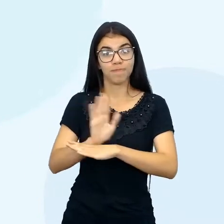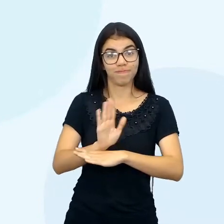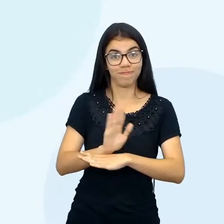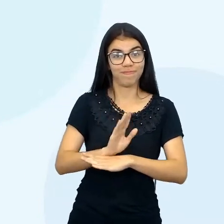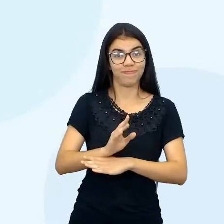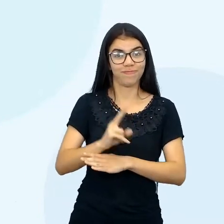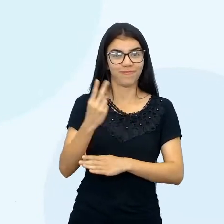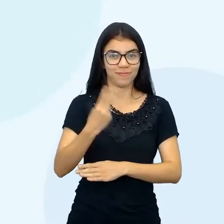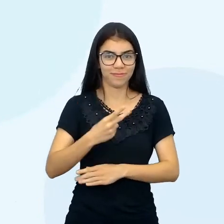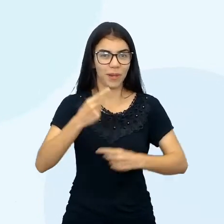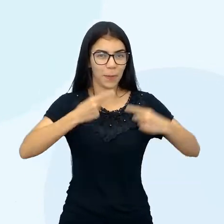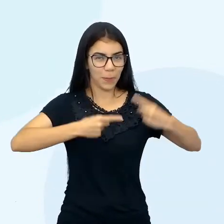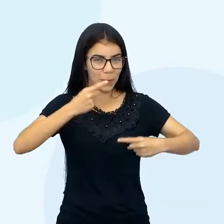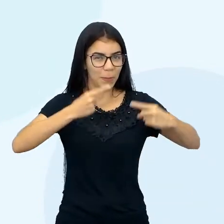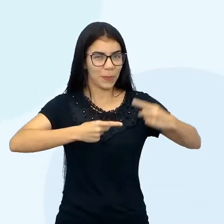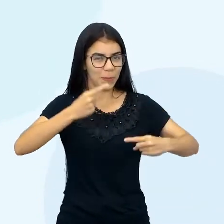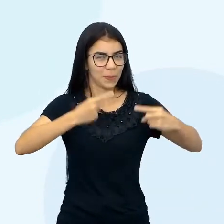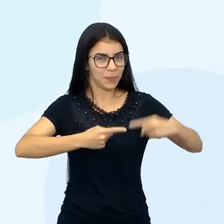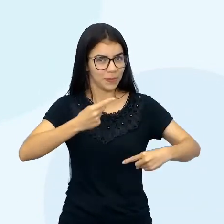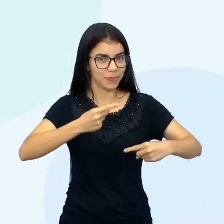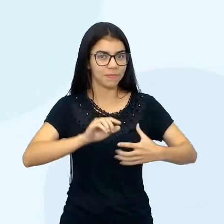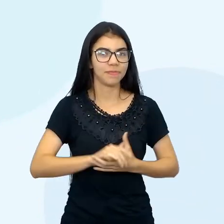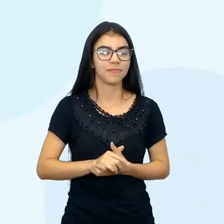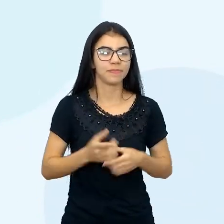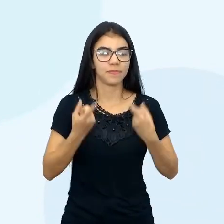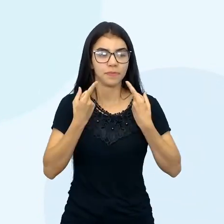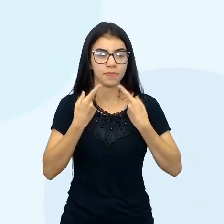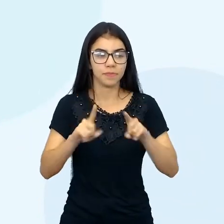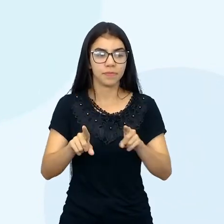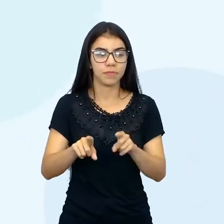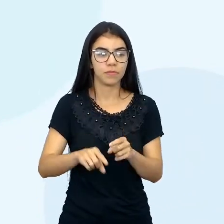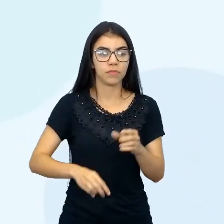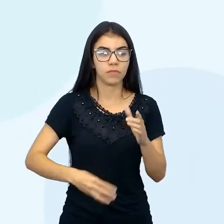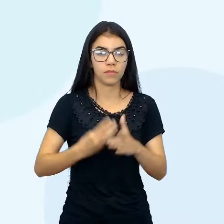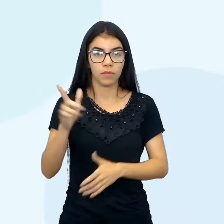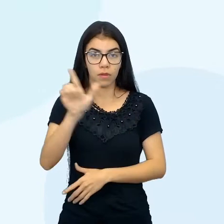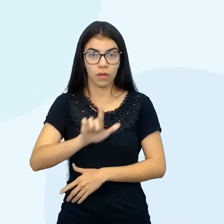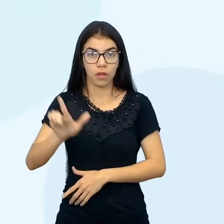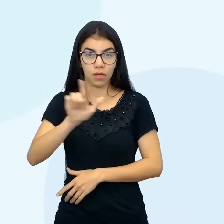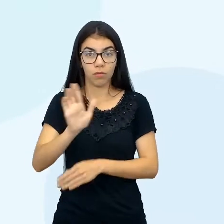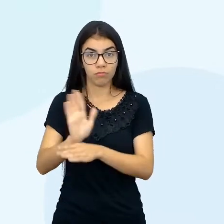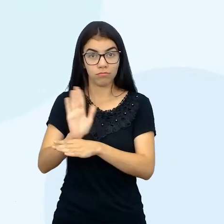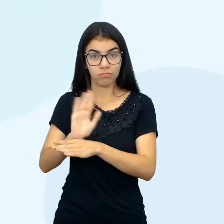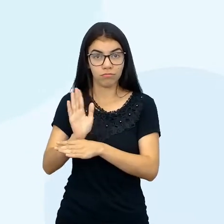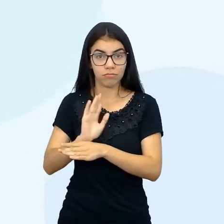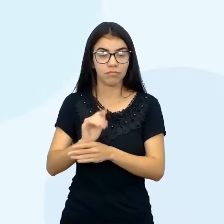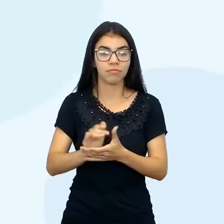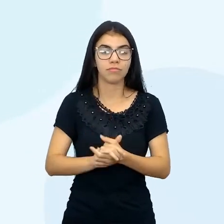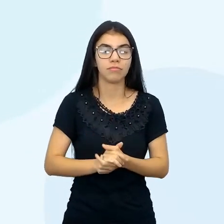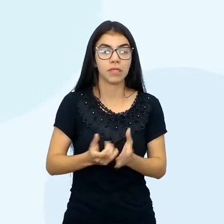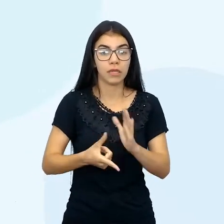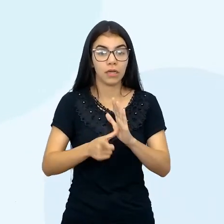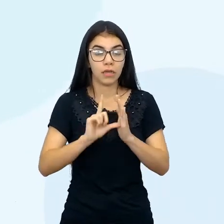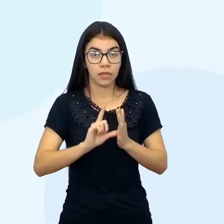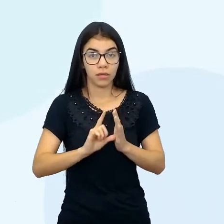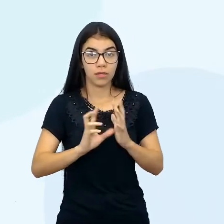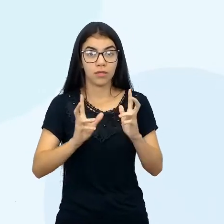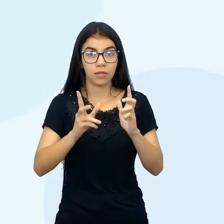segunda aula, crítica. Sensacional. E essa terceira, literatura e cinema. Legal. E, antes de